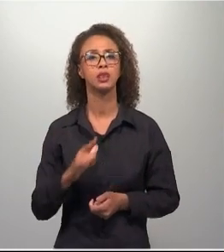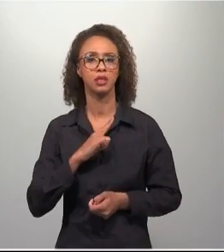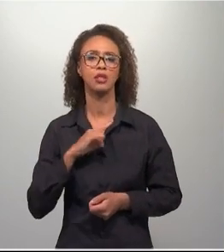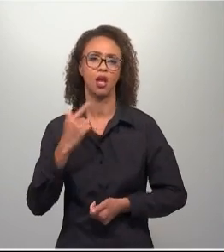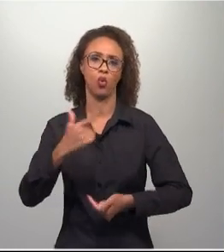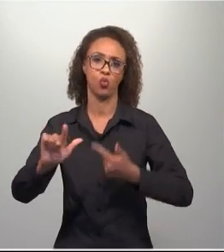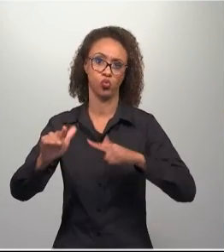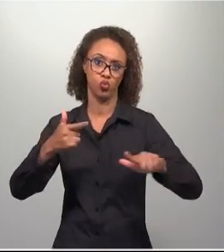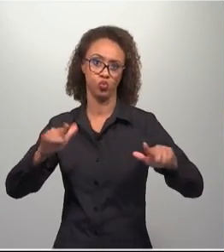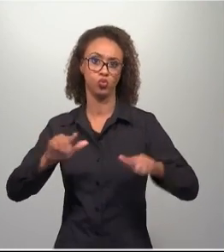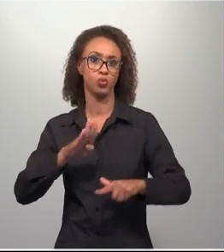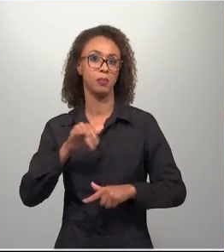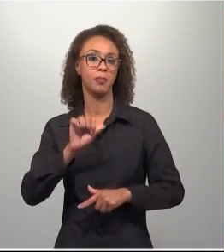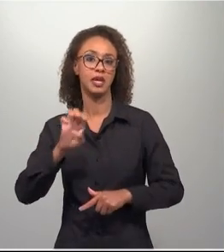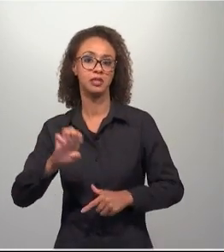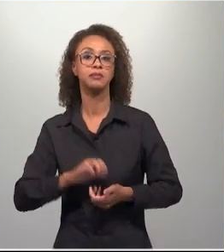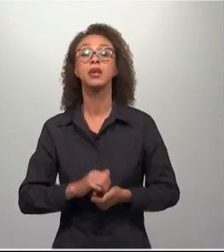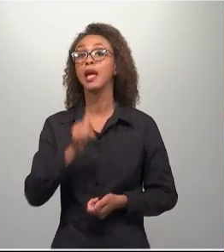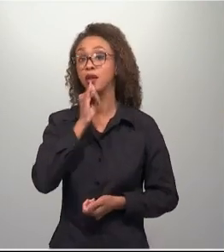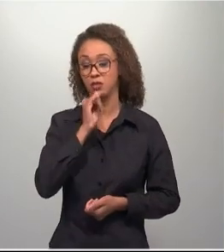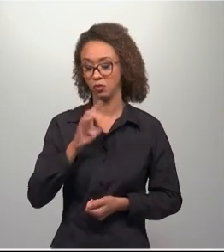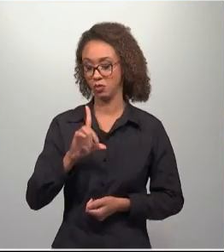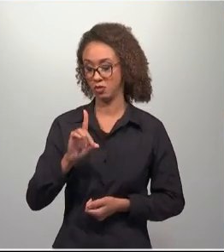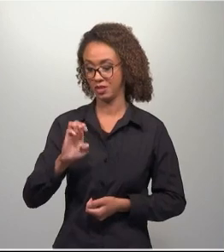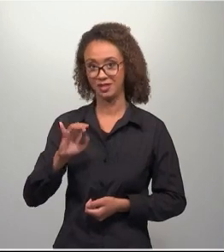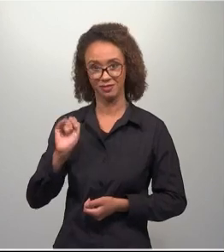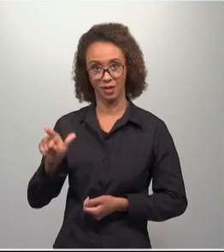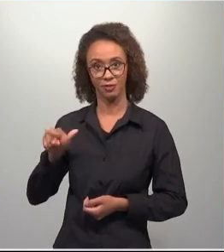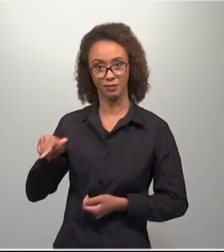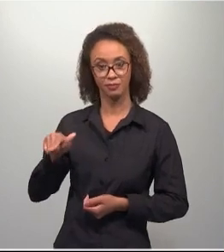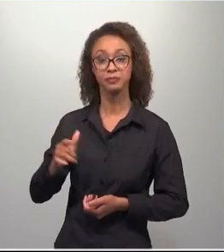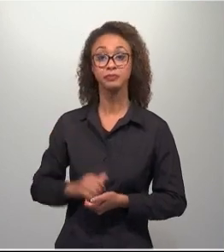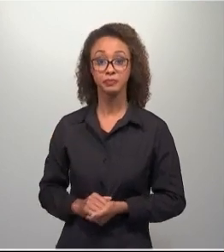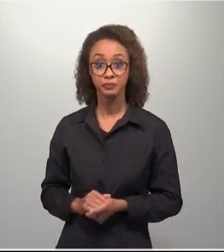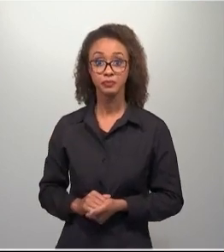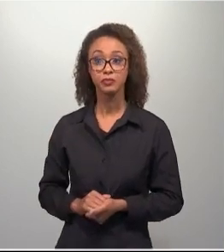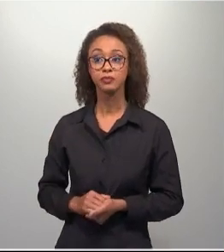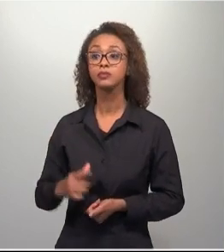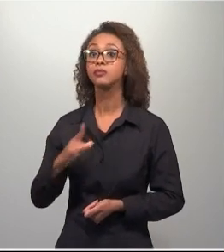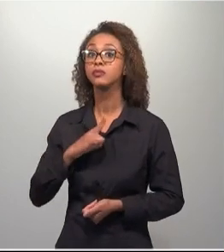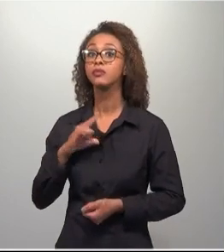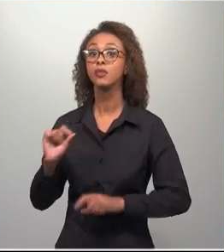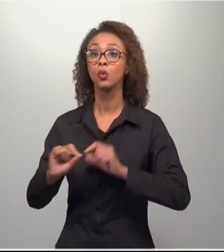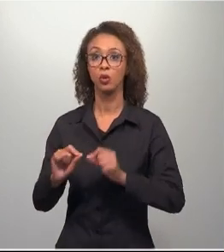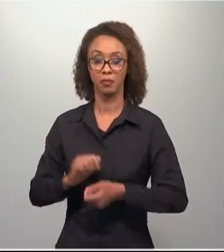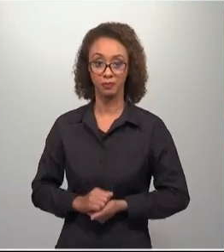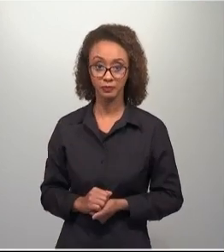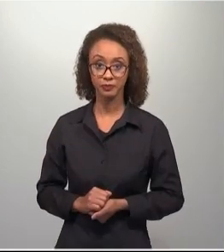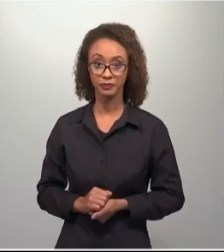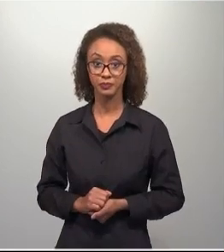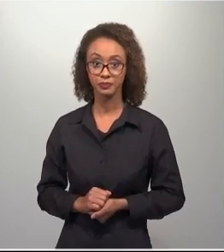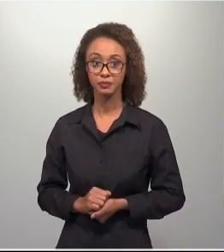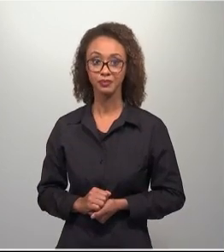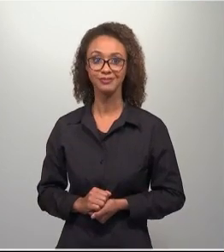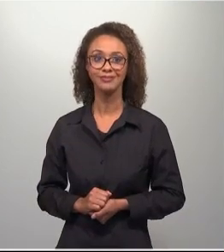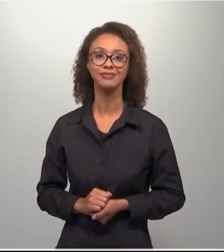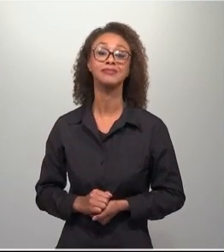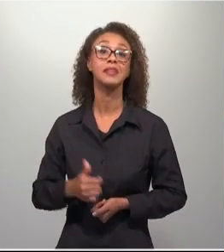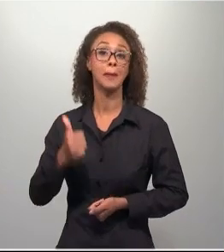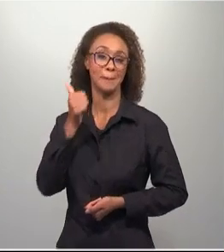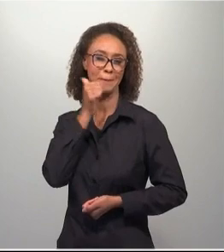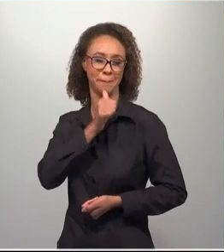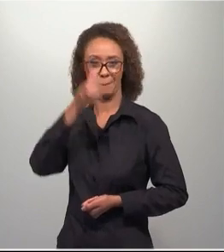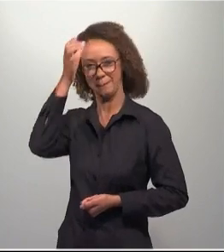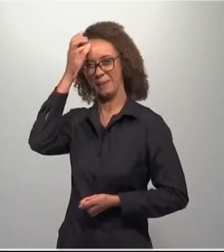então vamos lá o sistema decimal eu tenho a conversão um sistema decimal como dizia a minha tia